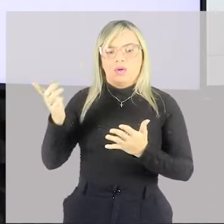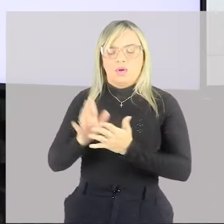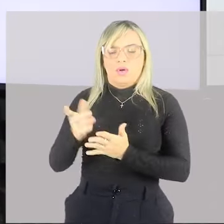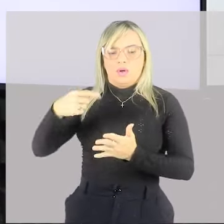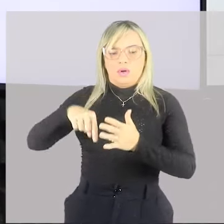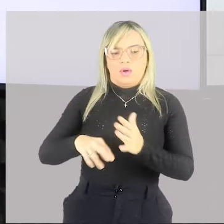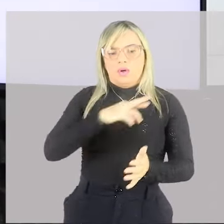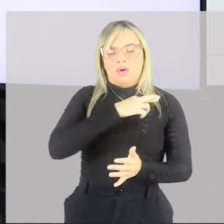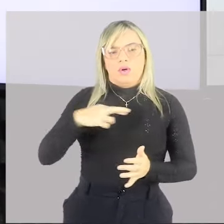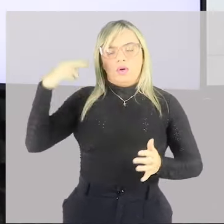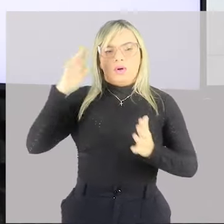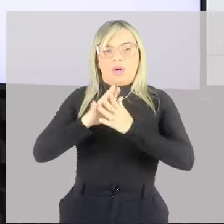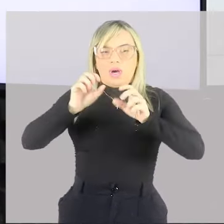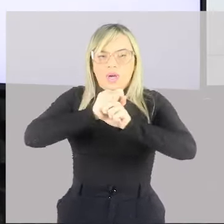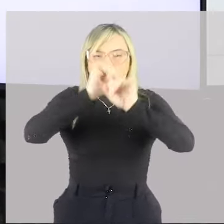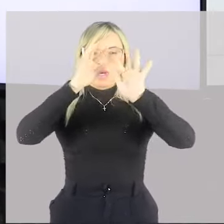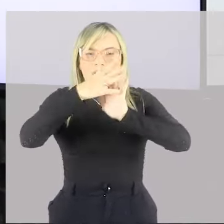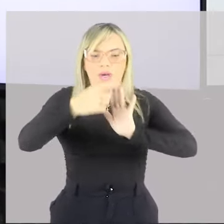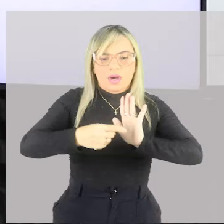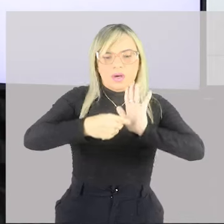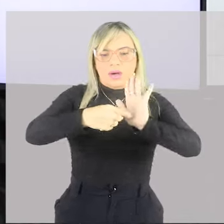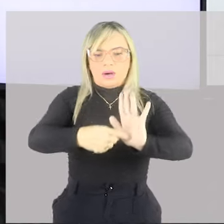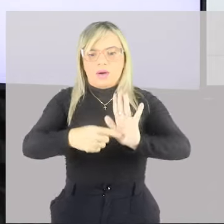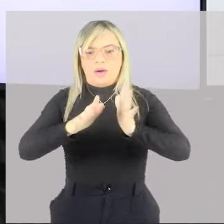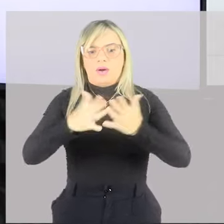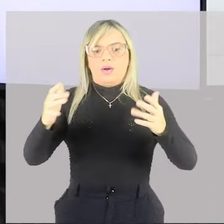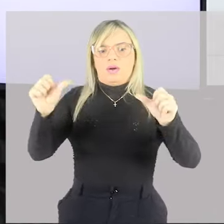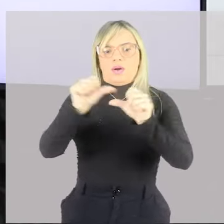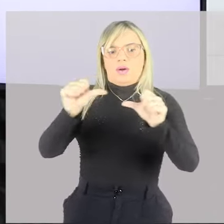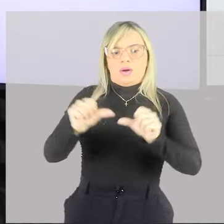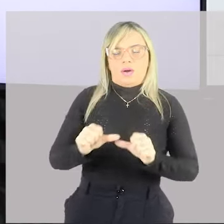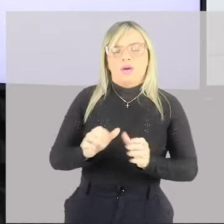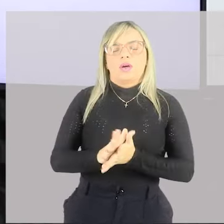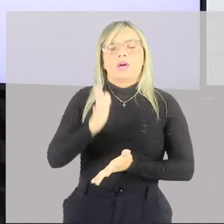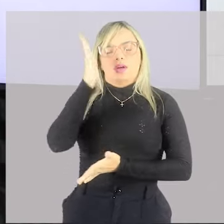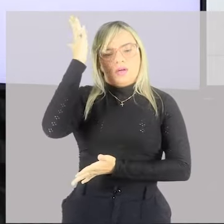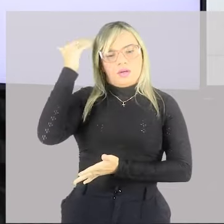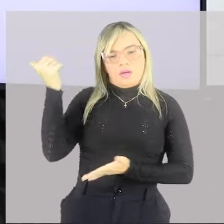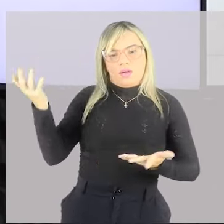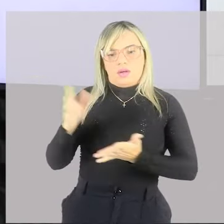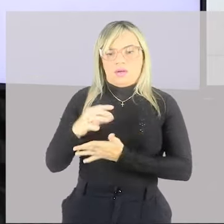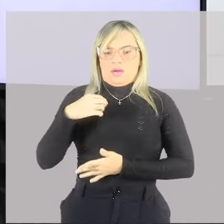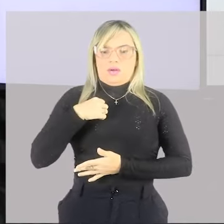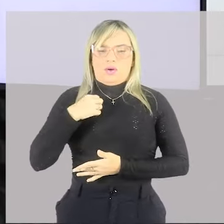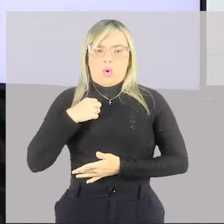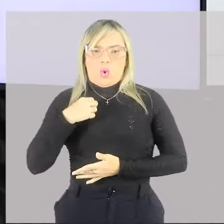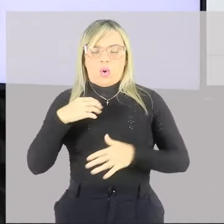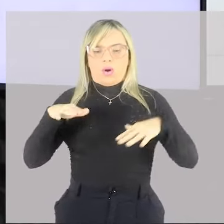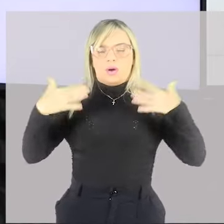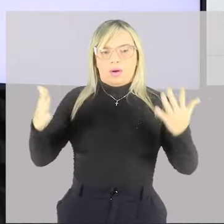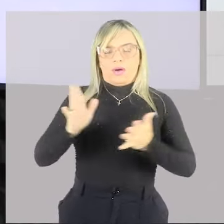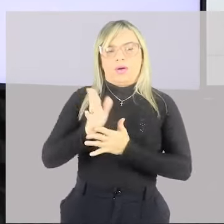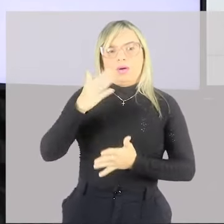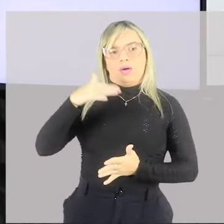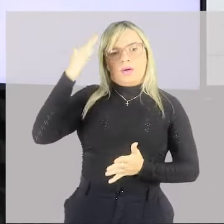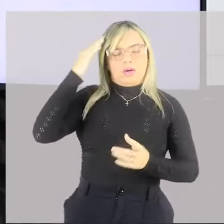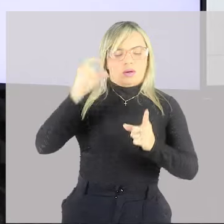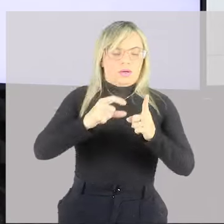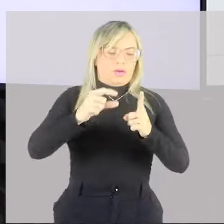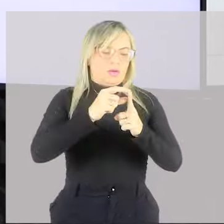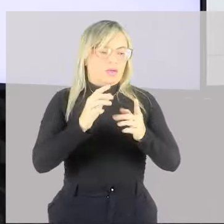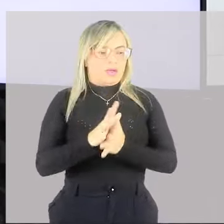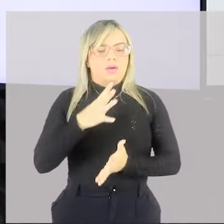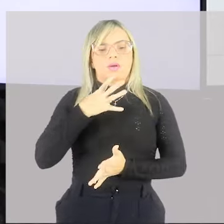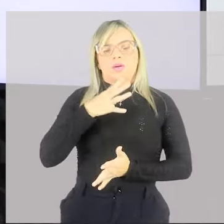a ela contornos assimétricos a gente já sabe o que que é ah vestes feições Professor o que que é roupa vamos entender as palavras que a gente não